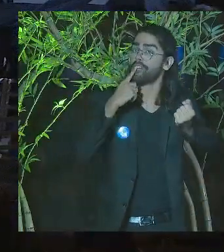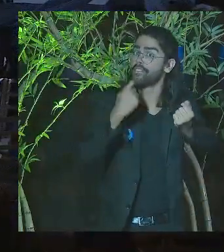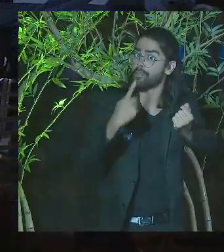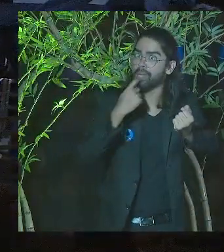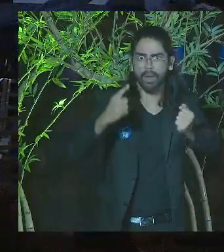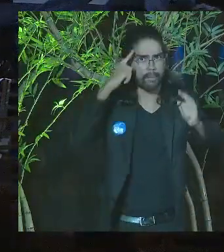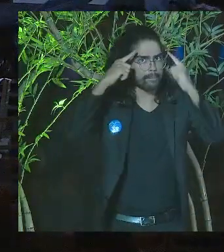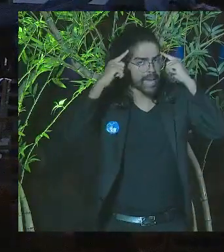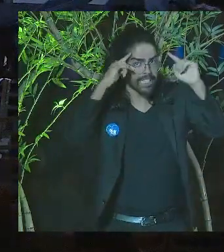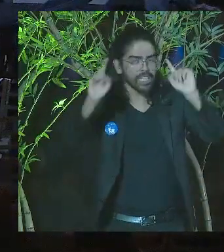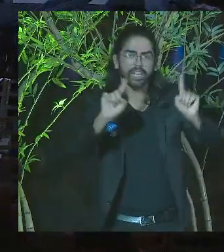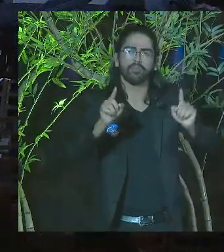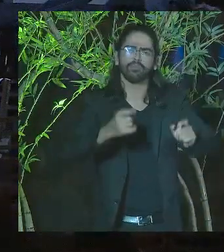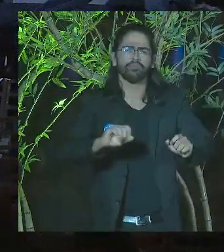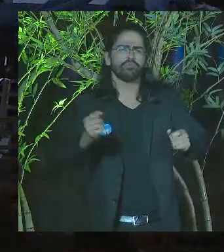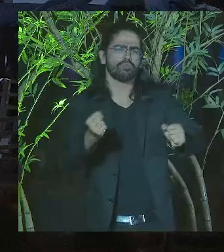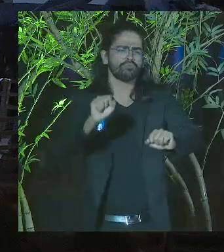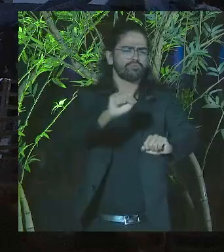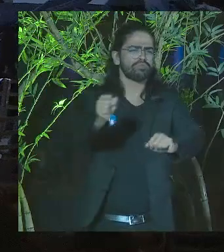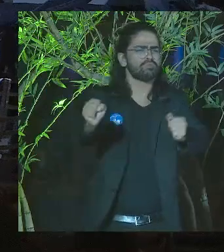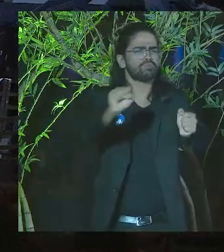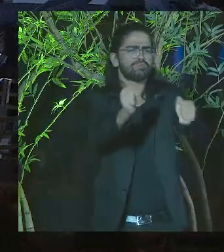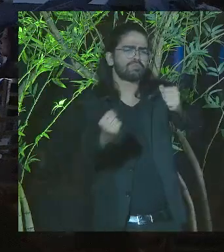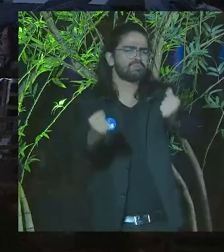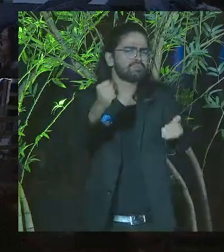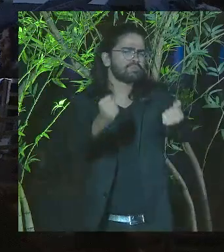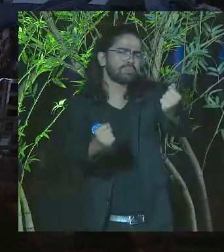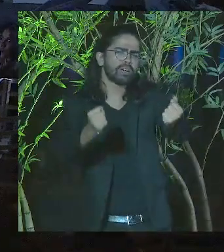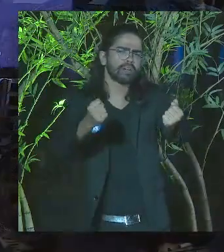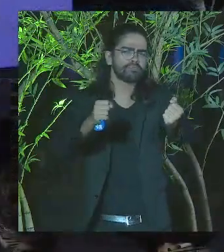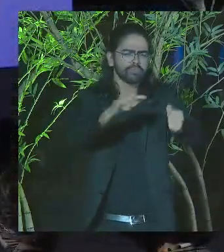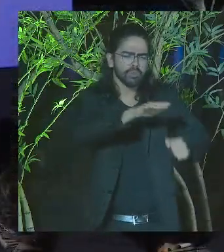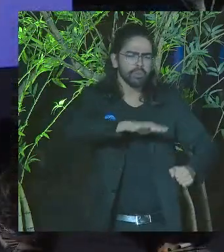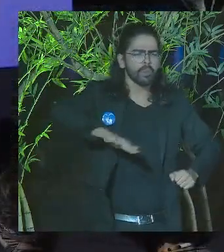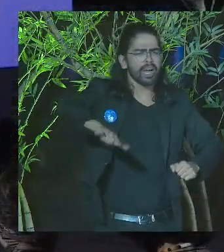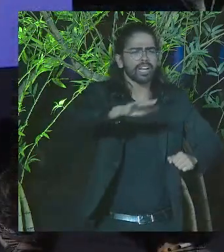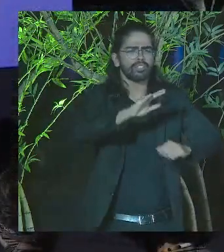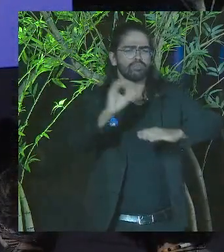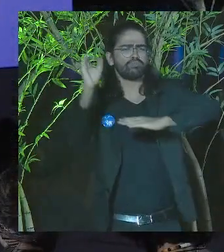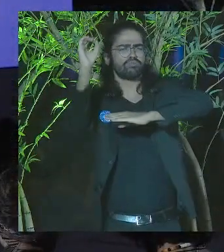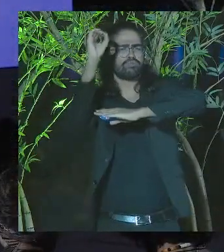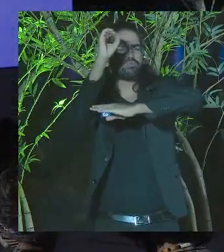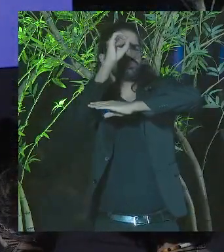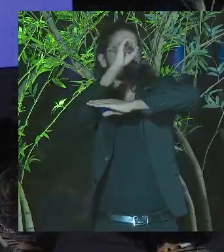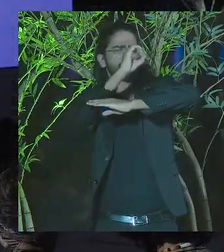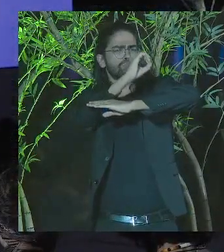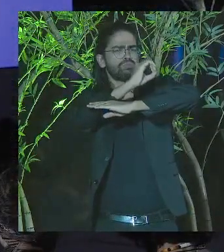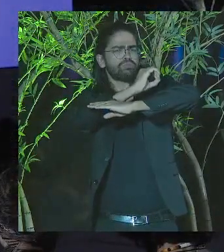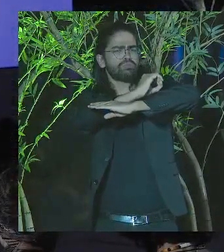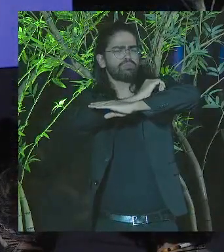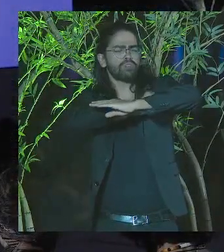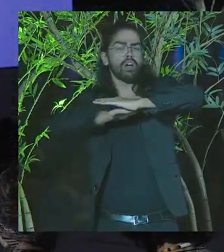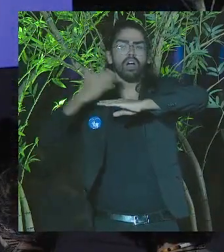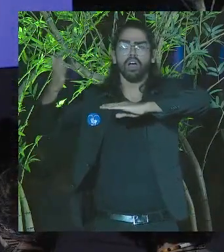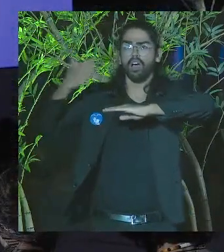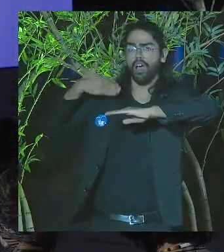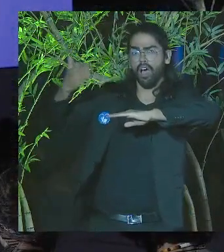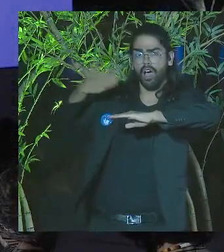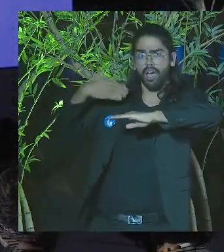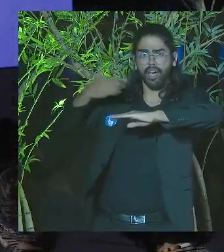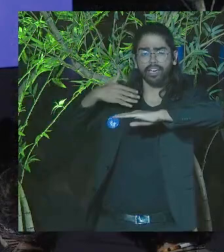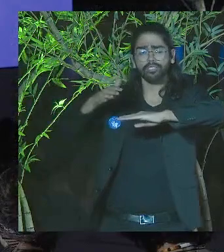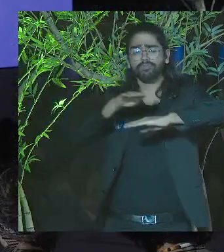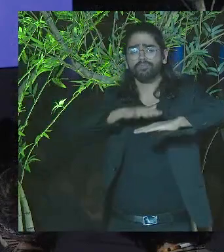em uma velocidade média, assim, passando por uma cena numa tarde, né, quente, à